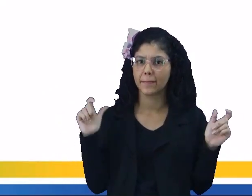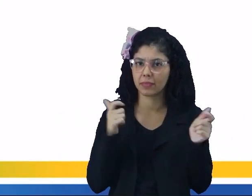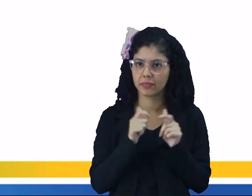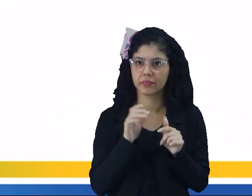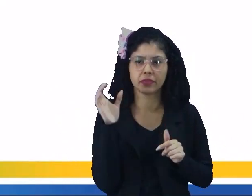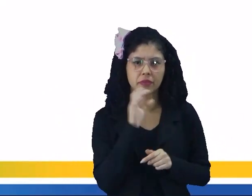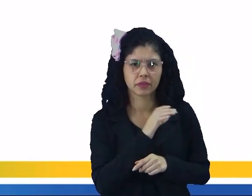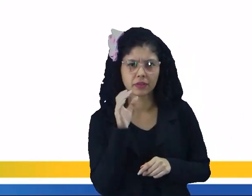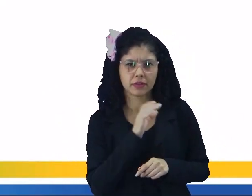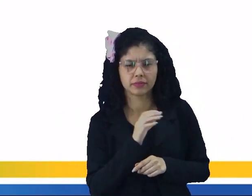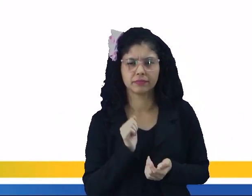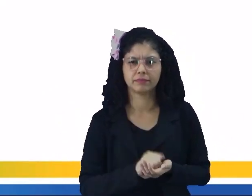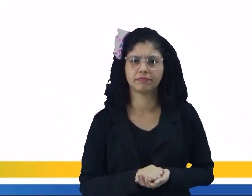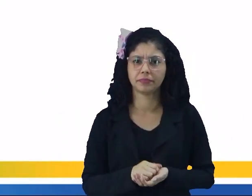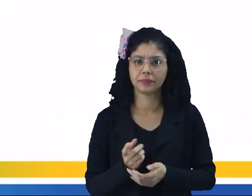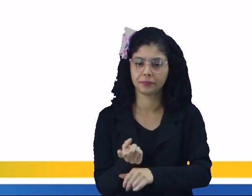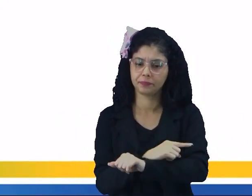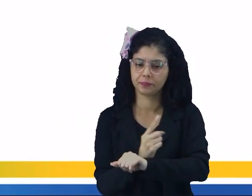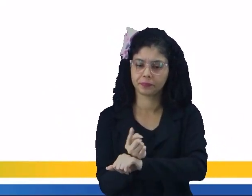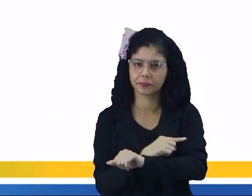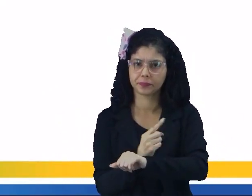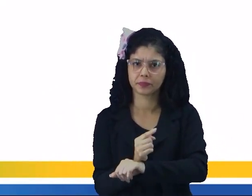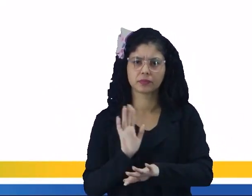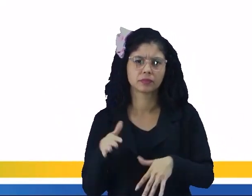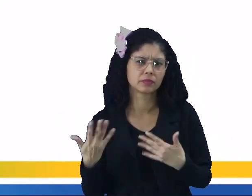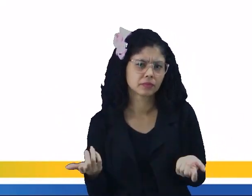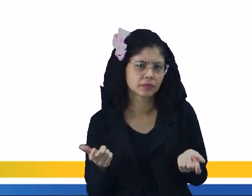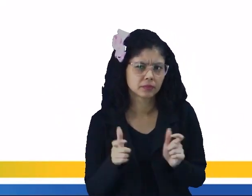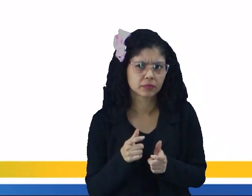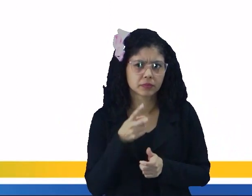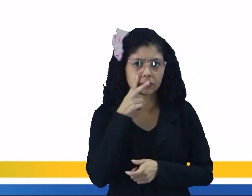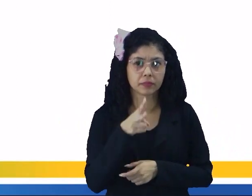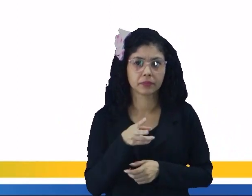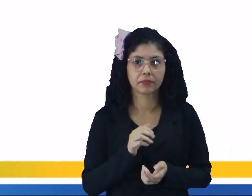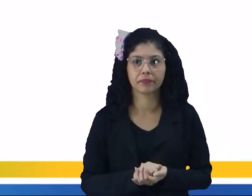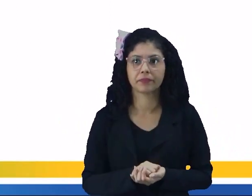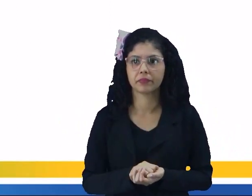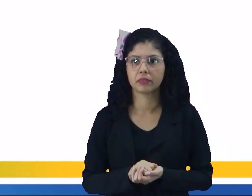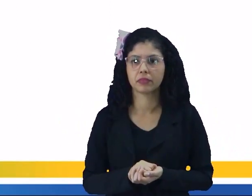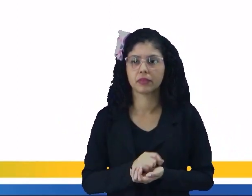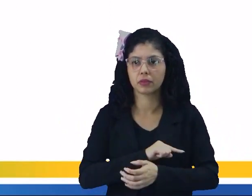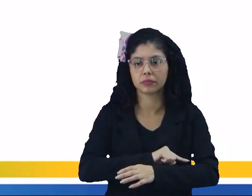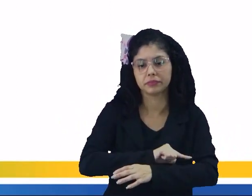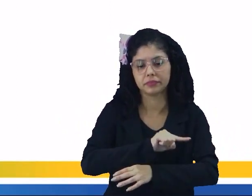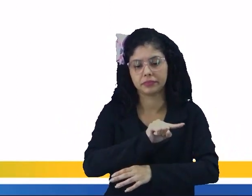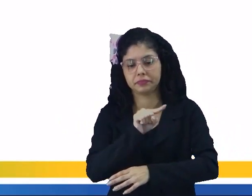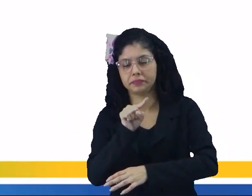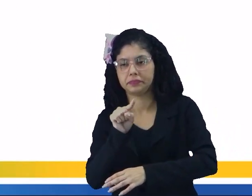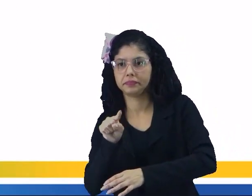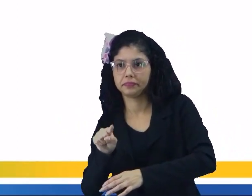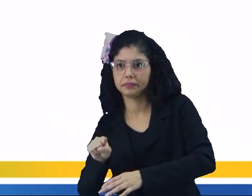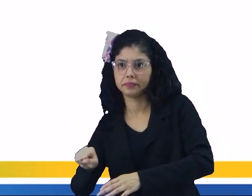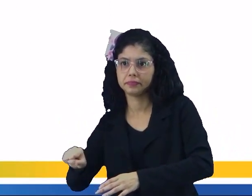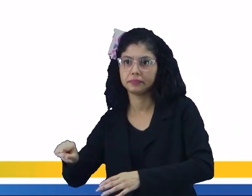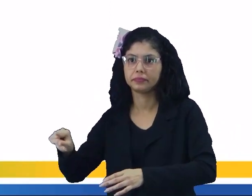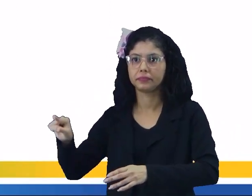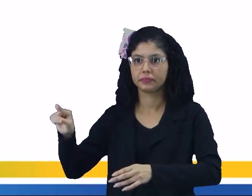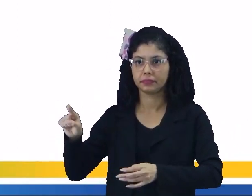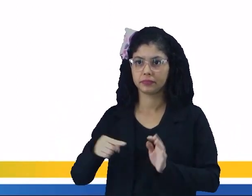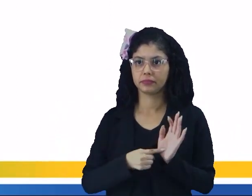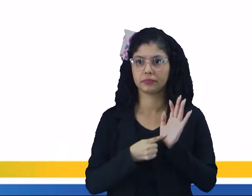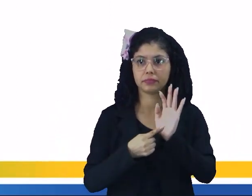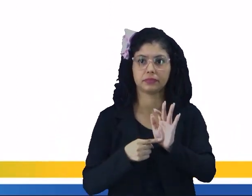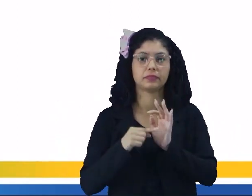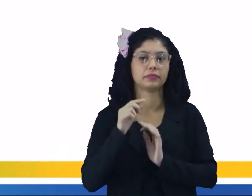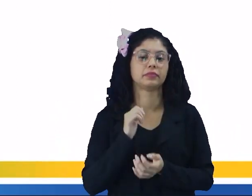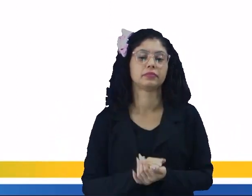menos aceleração, que alcança menos aceleração? Vocês podem ver que é a curva da linha pontilhada, né, que